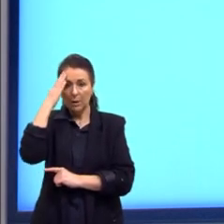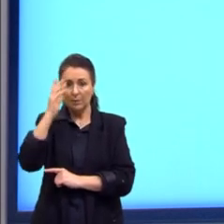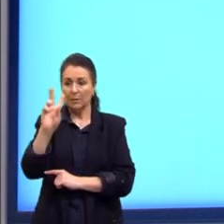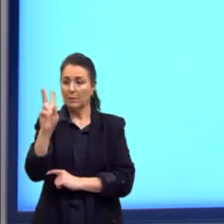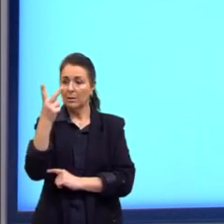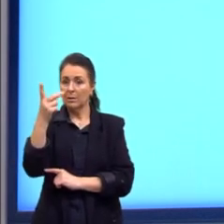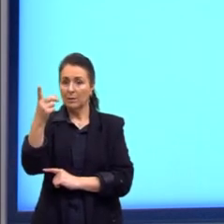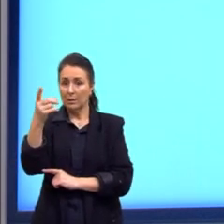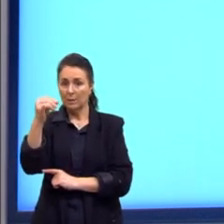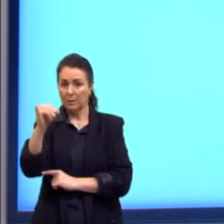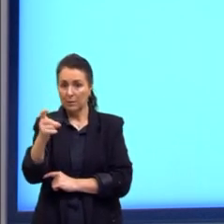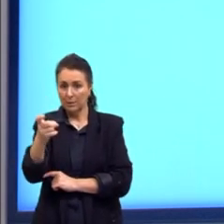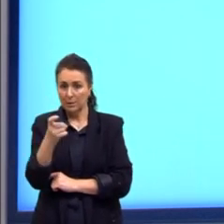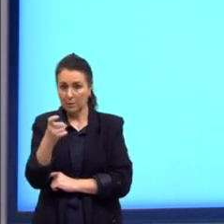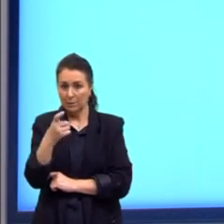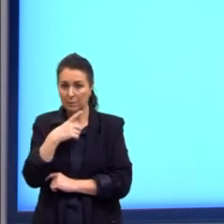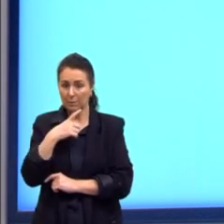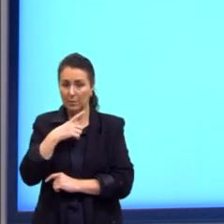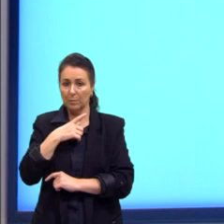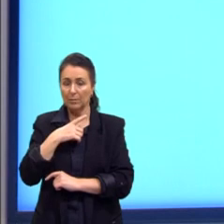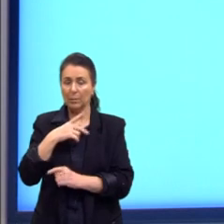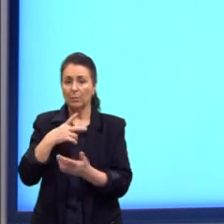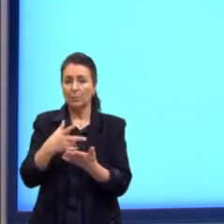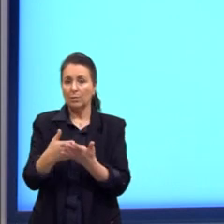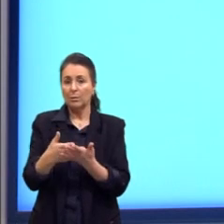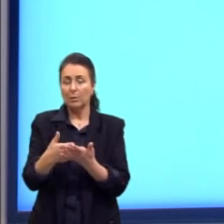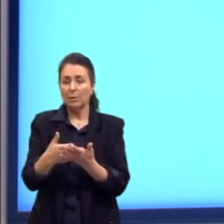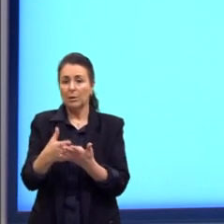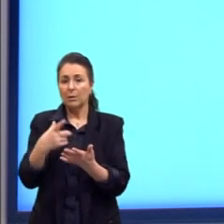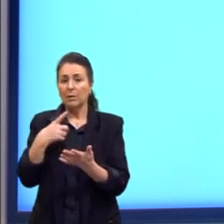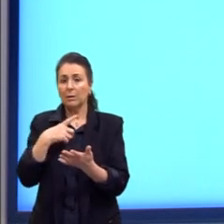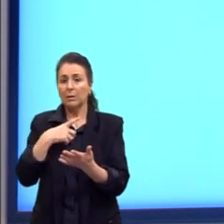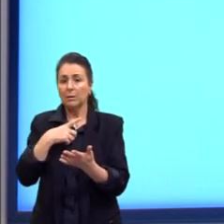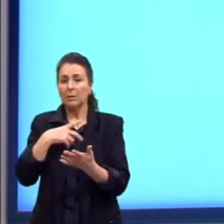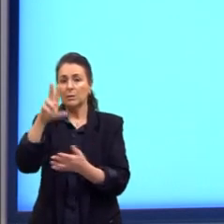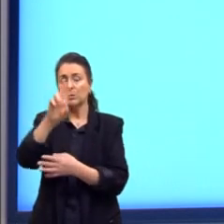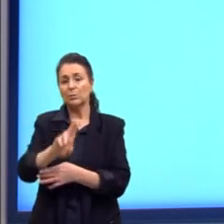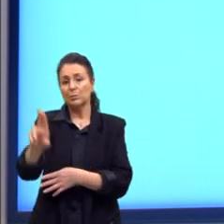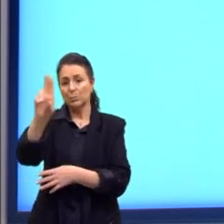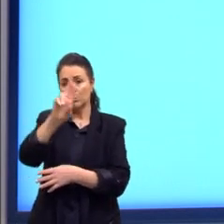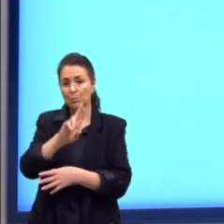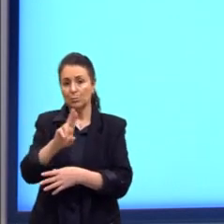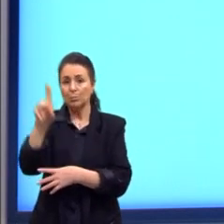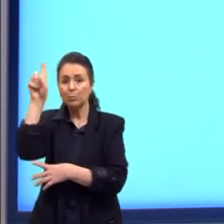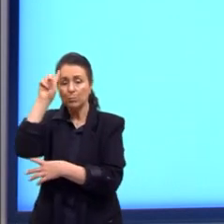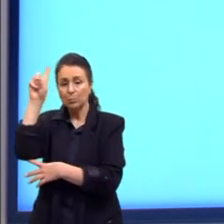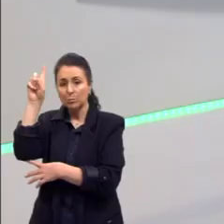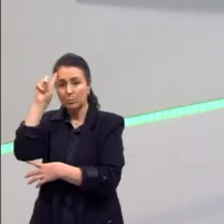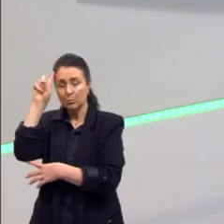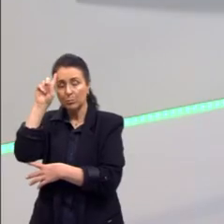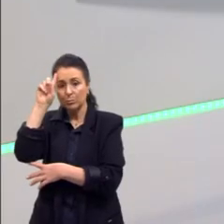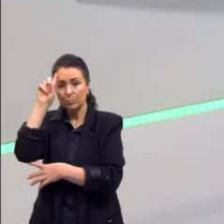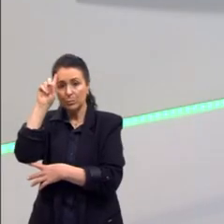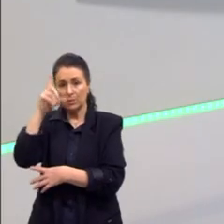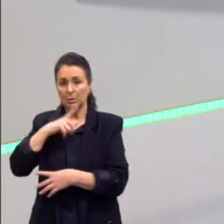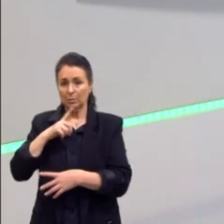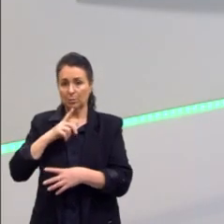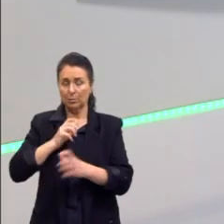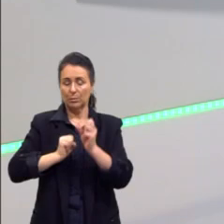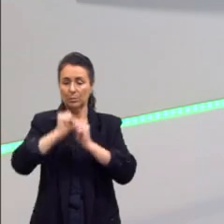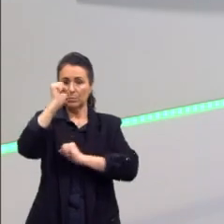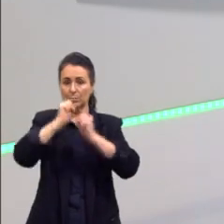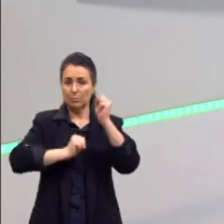hidroxila tem que ser sempre contado a partir do grupo funcional onde a gente aplica no nosso cotidiano nosso dia a dia na nossa